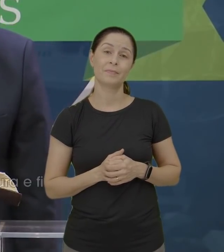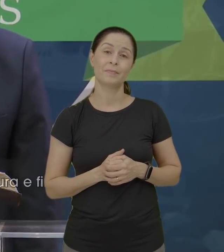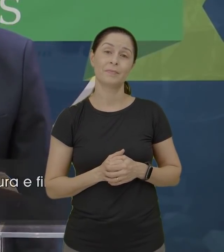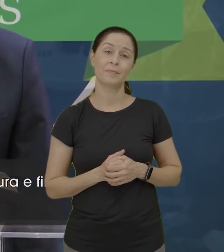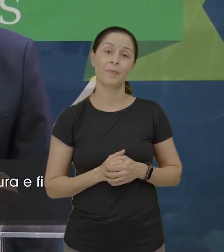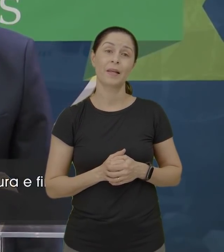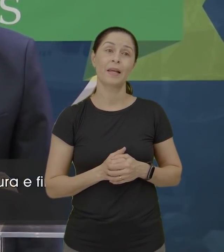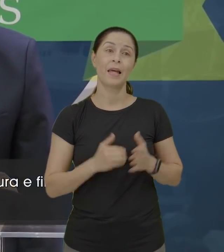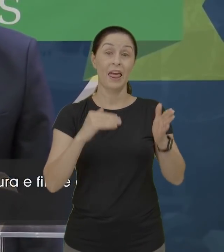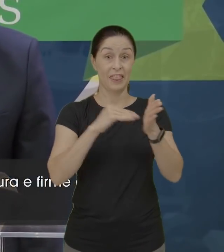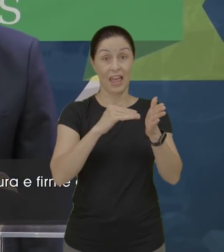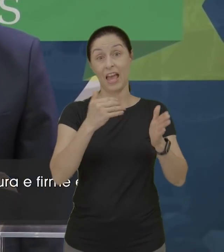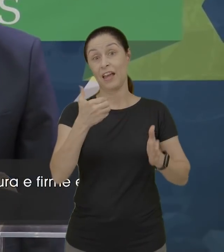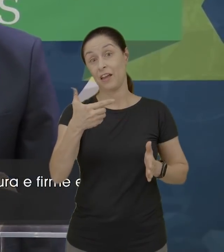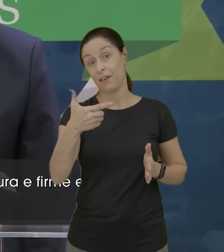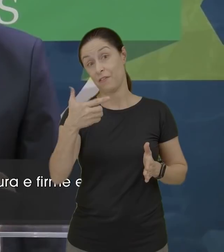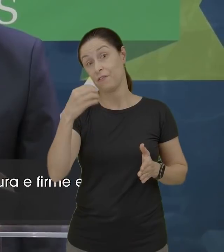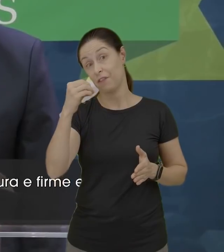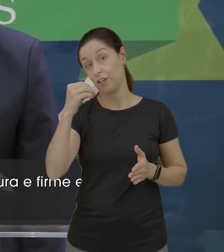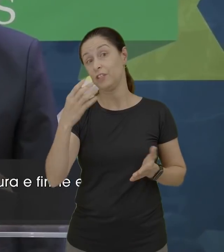e o 20.